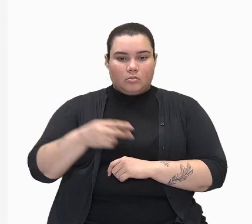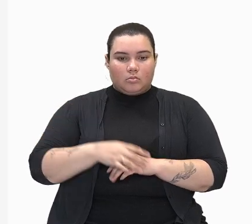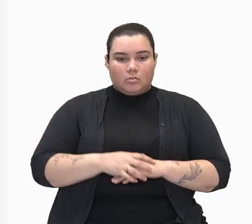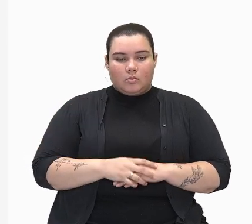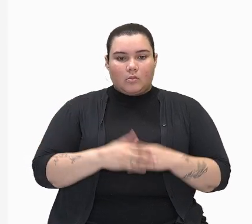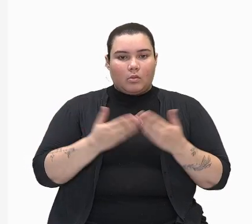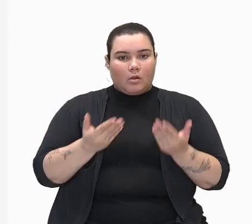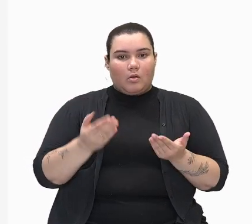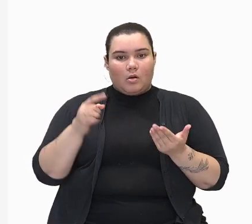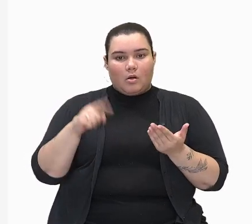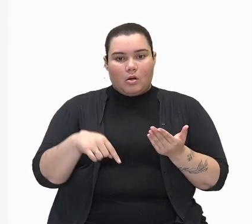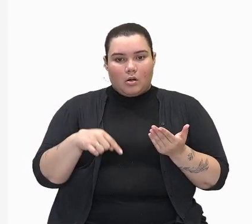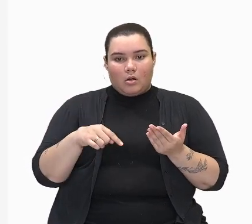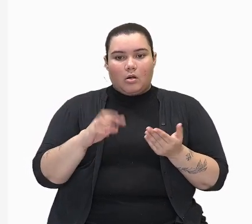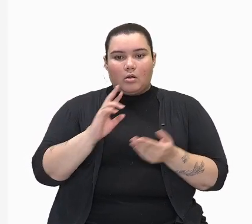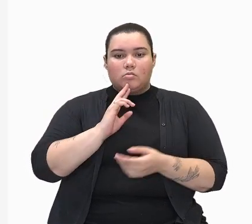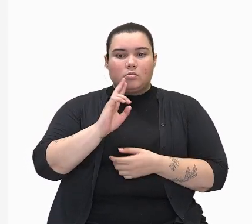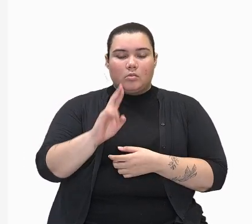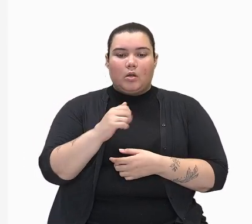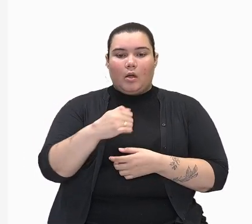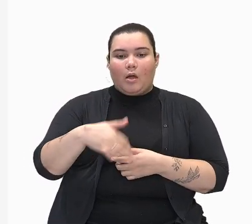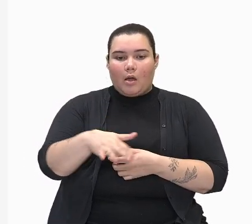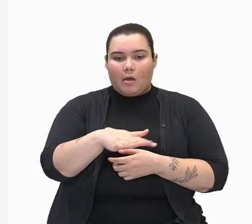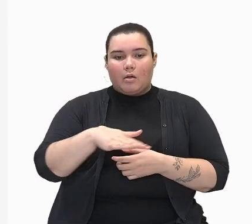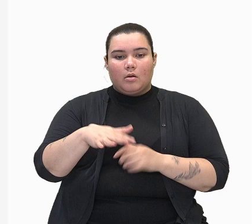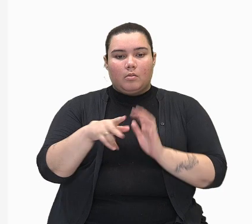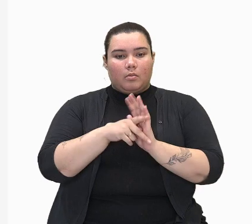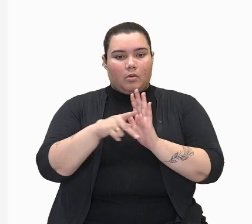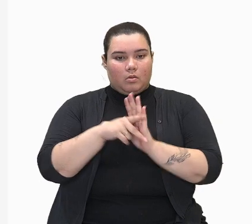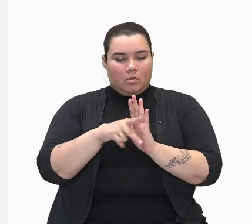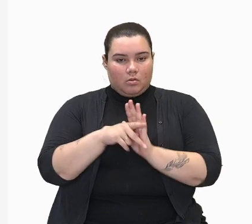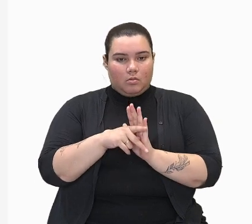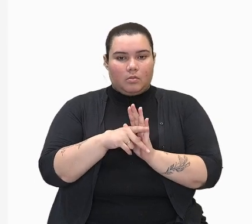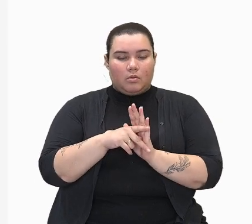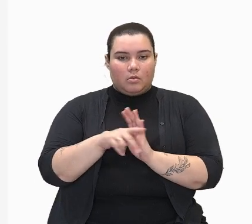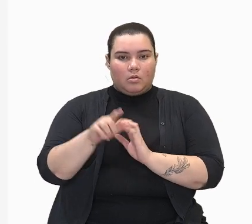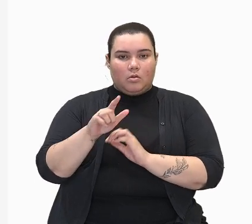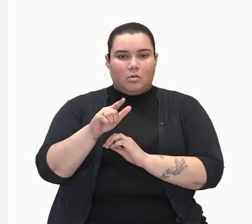então, a área, né? A área desse